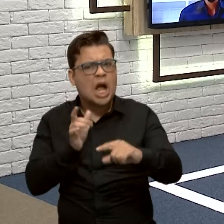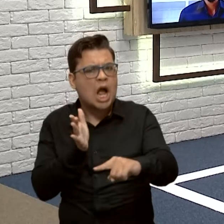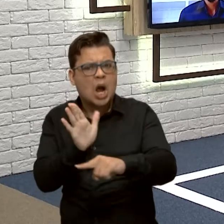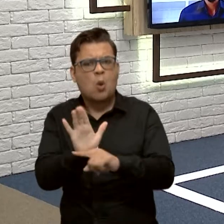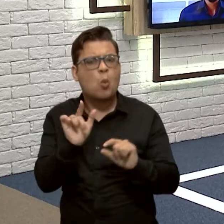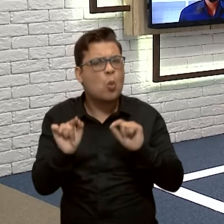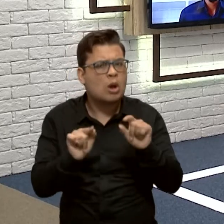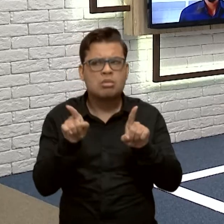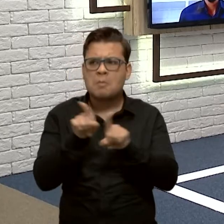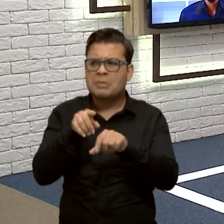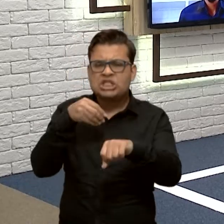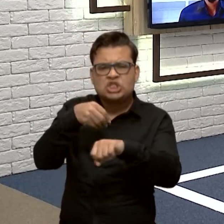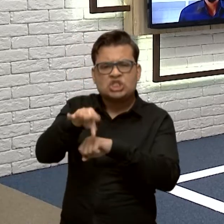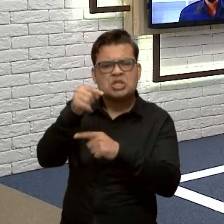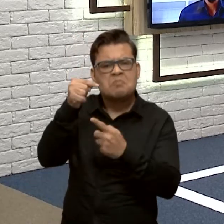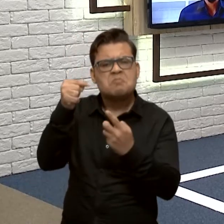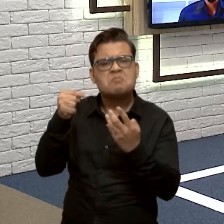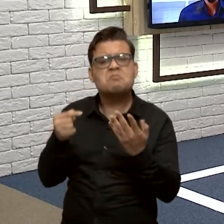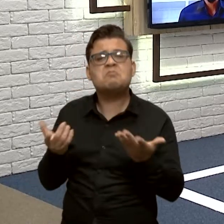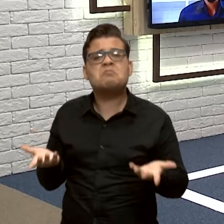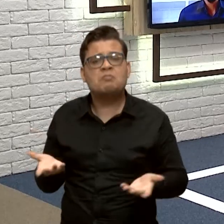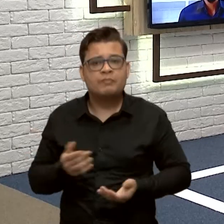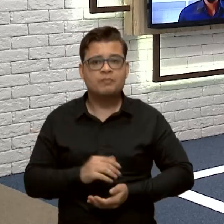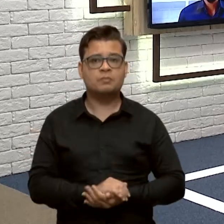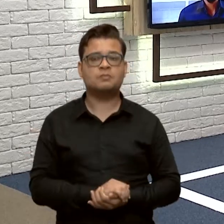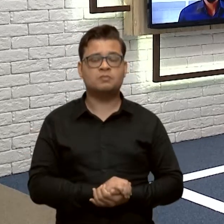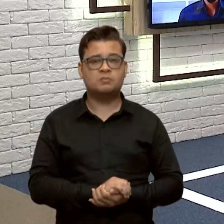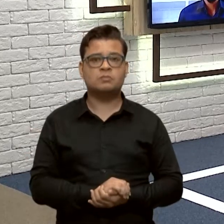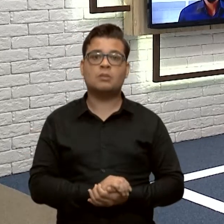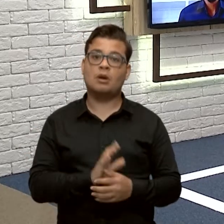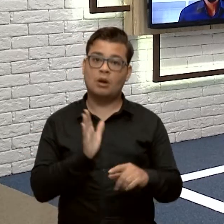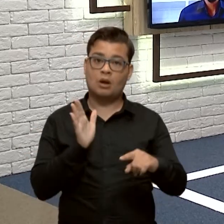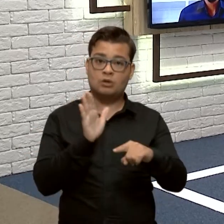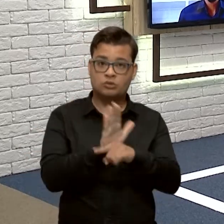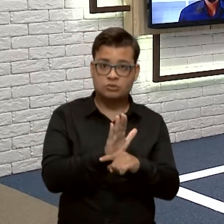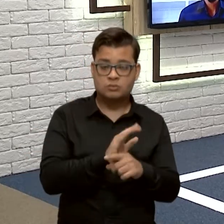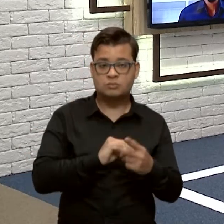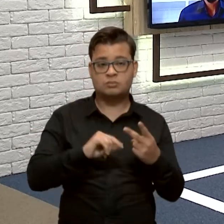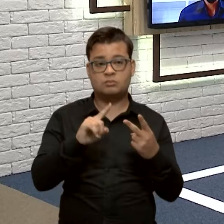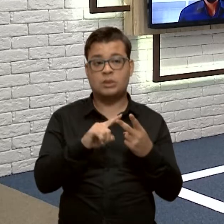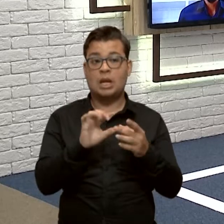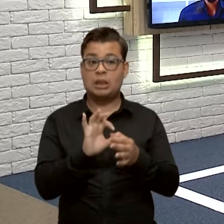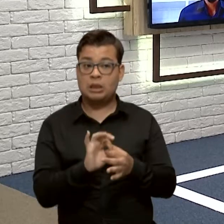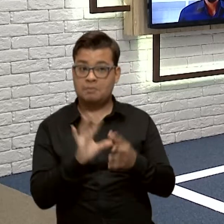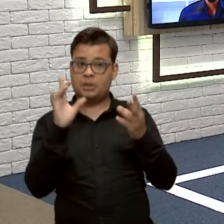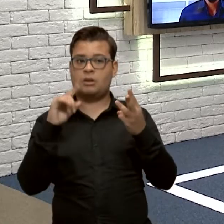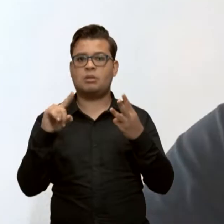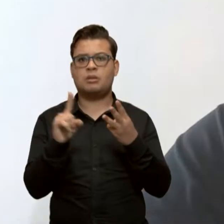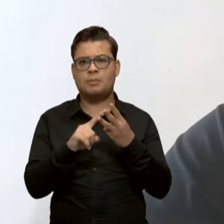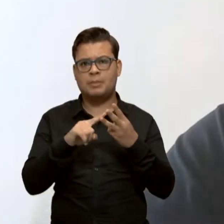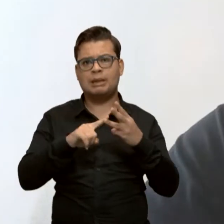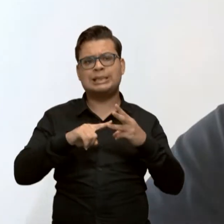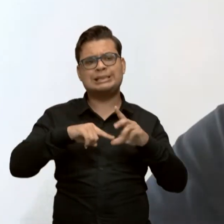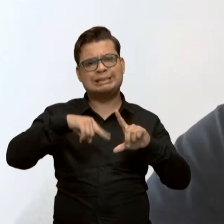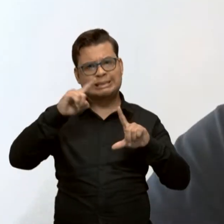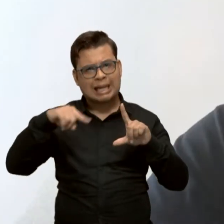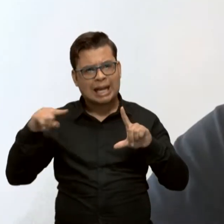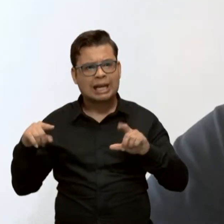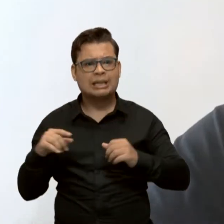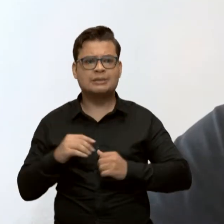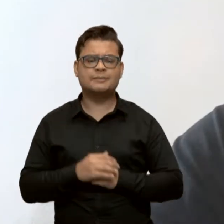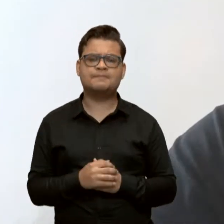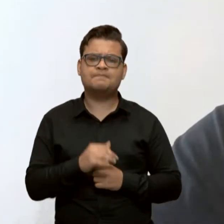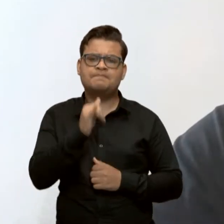dar? Bom, vantagem, liberdade e escala. Né? Você, dentro de casa, pode